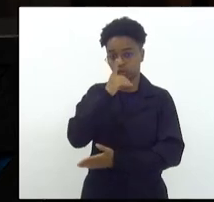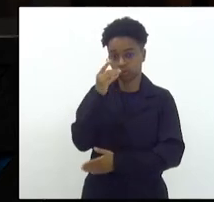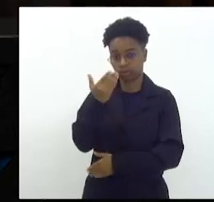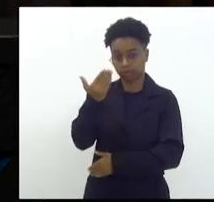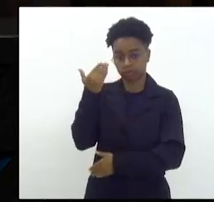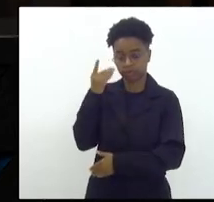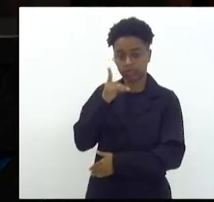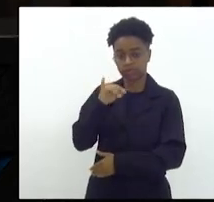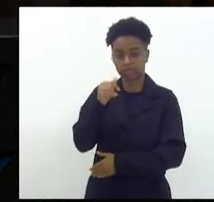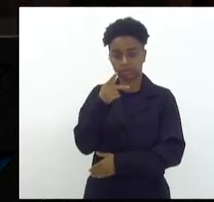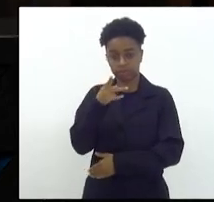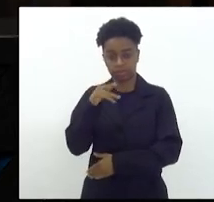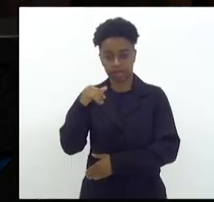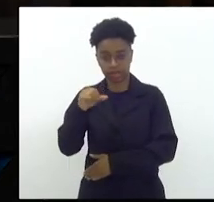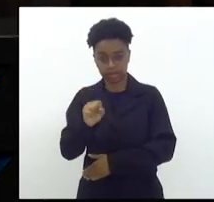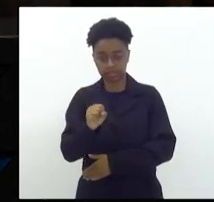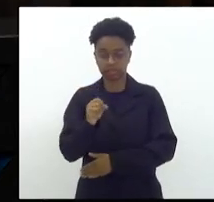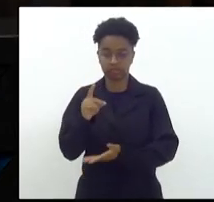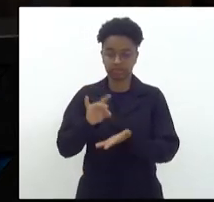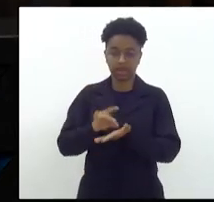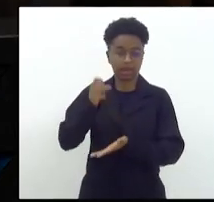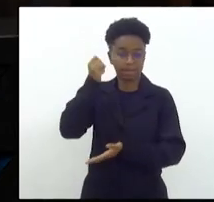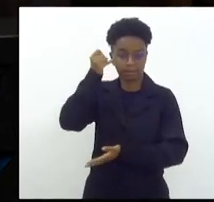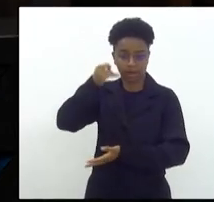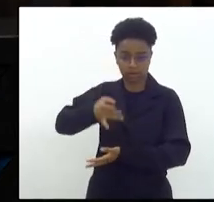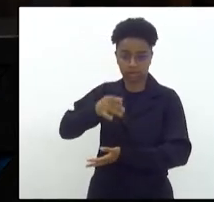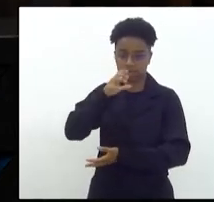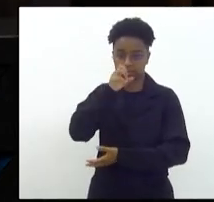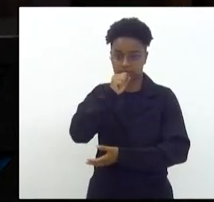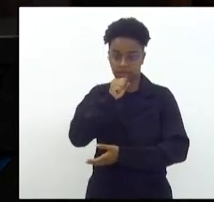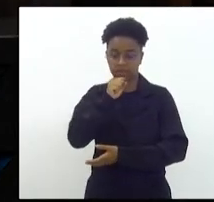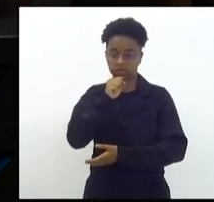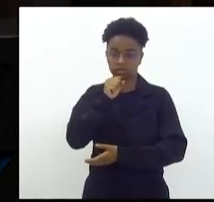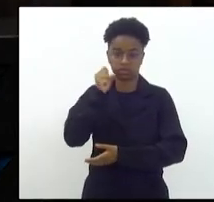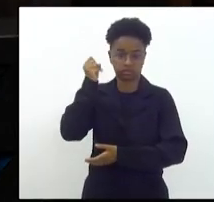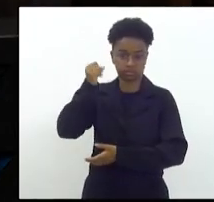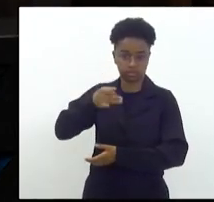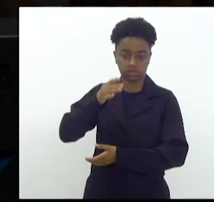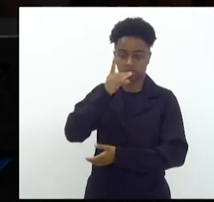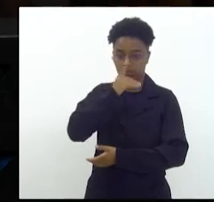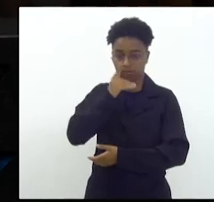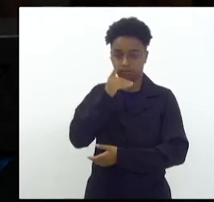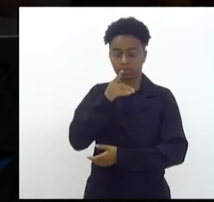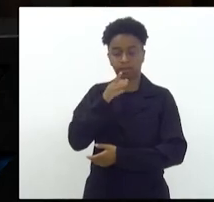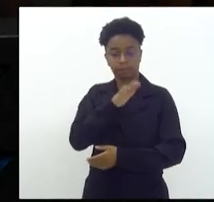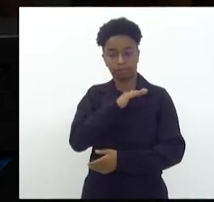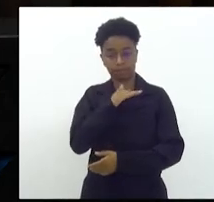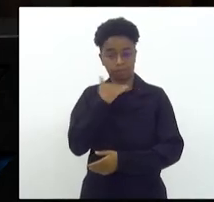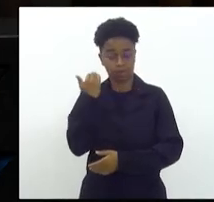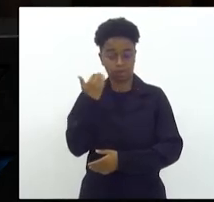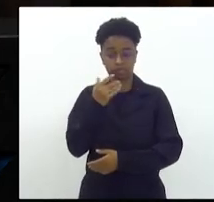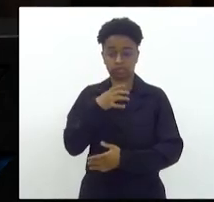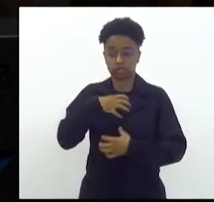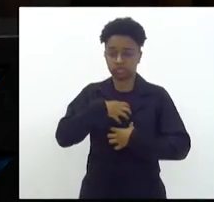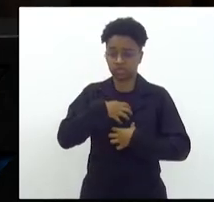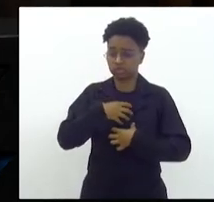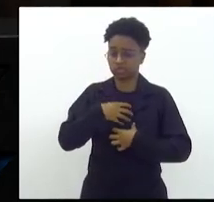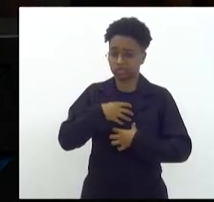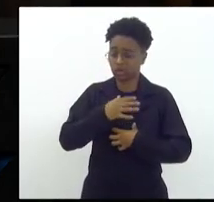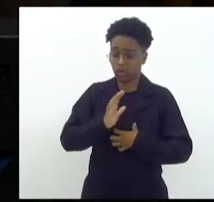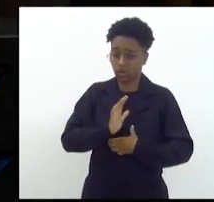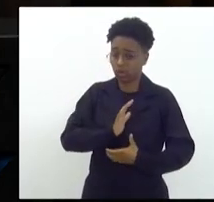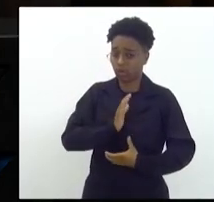dia dos pais na verdade na madrugada de sábado para domingo foi assassinado de uma forma trágica bruta